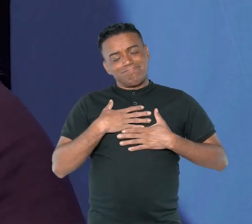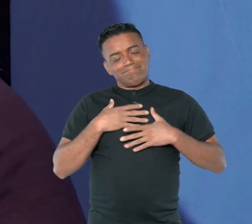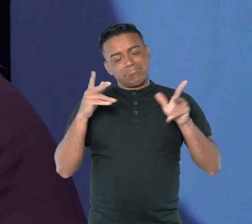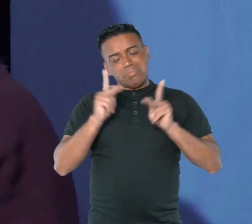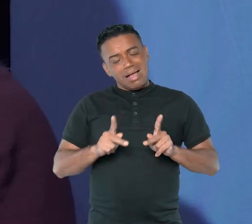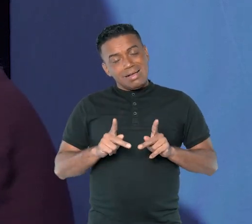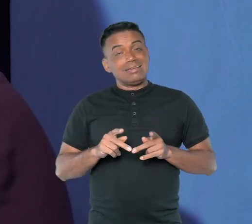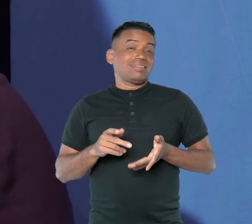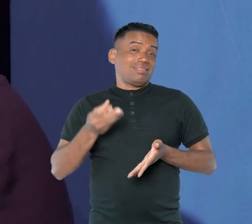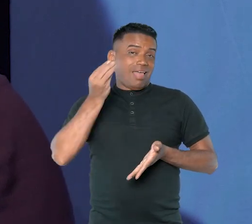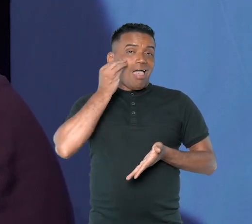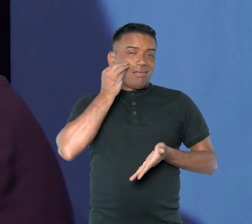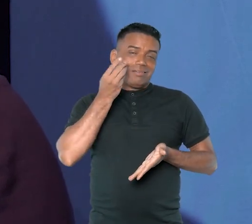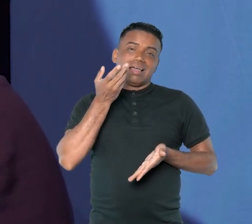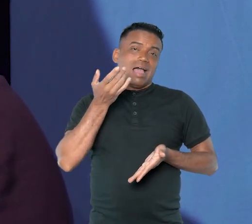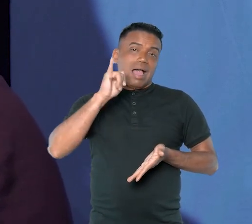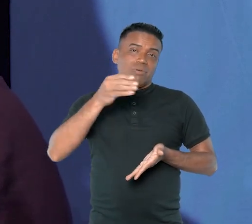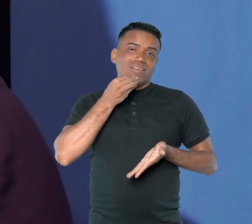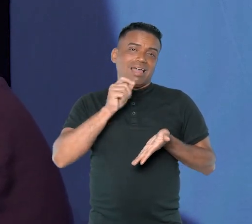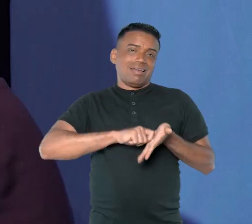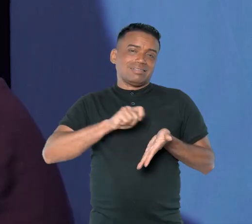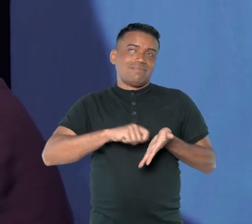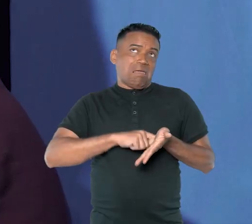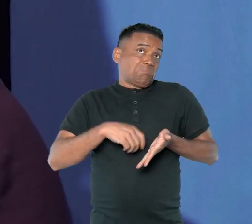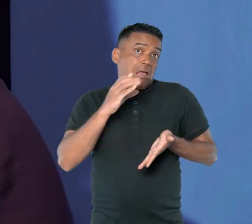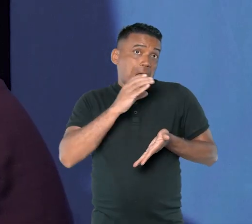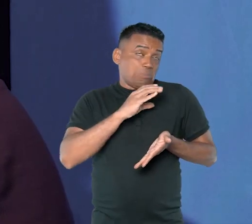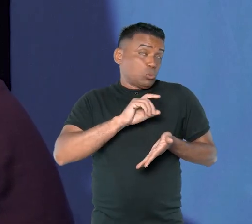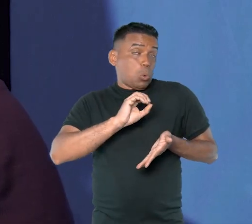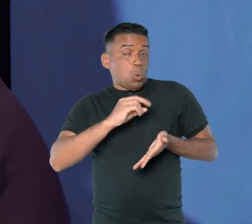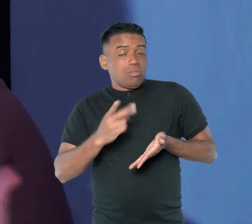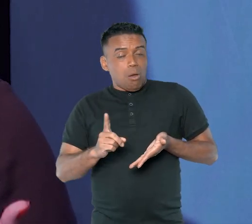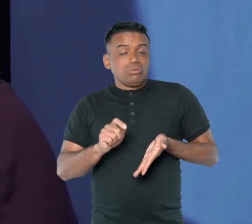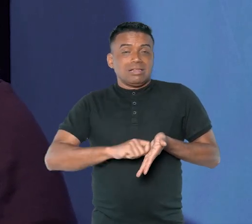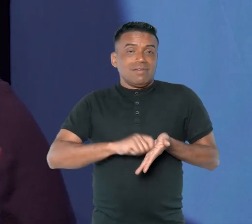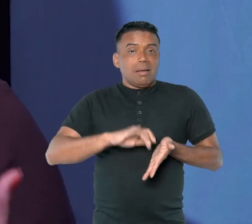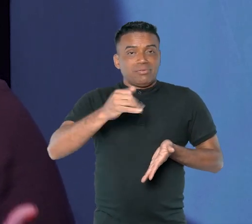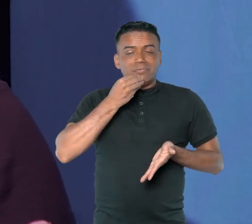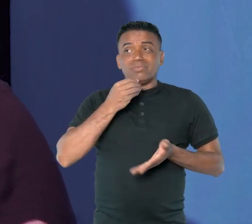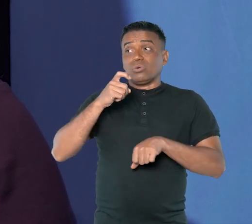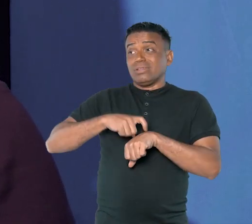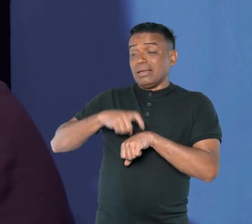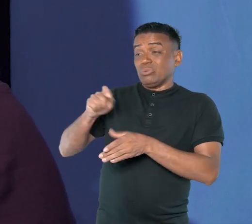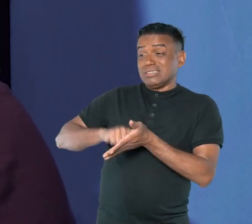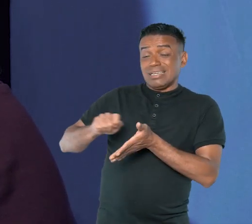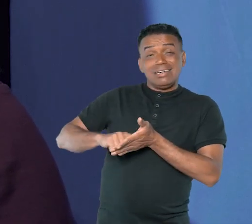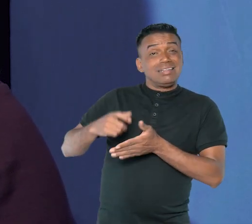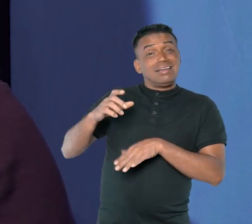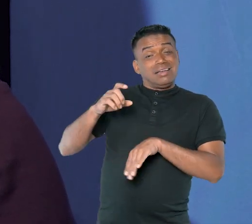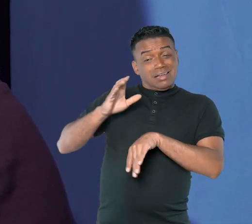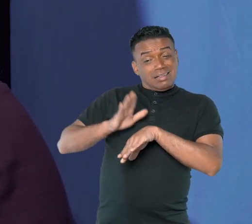né? O tempo que eu dedico à literatura é completamente diferente, assim. O tempo da escrita ele é quase diário na minha